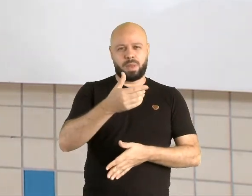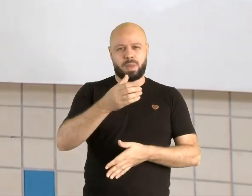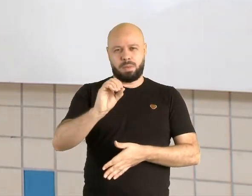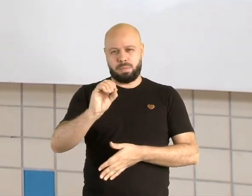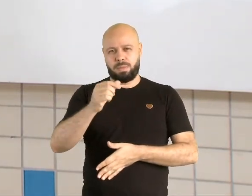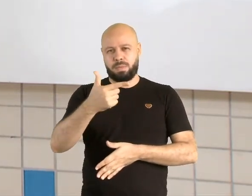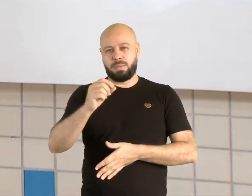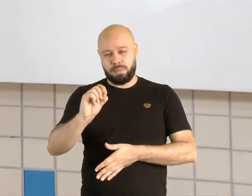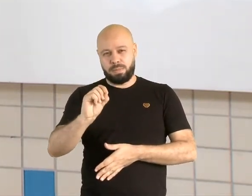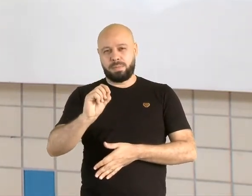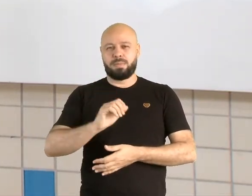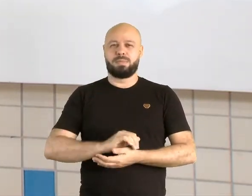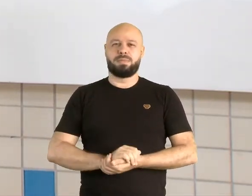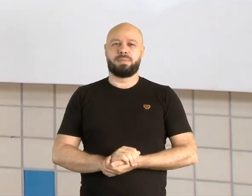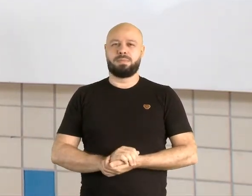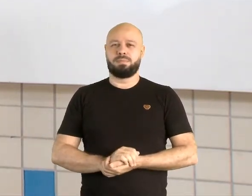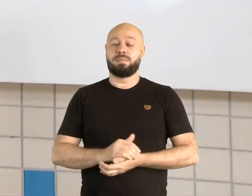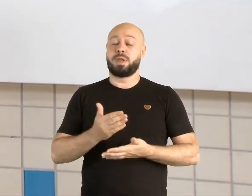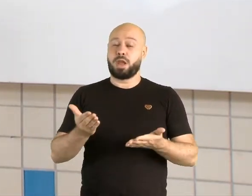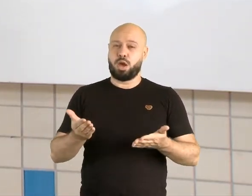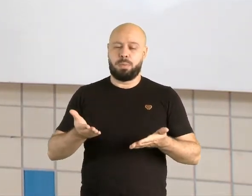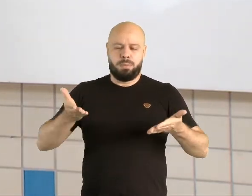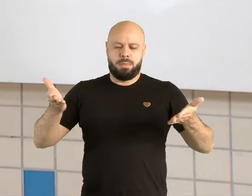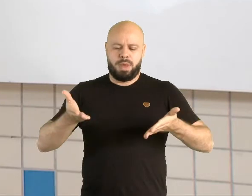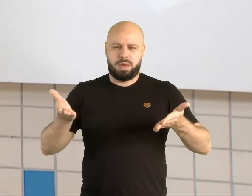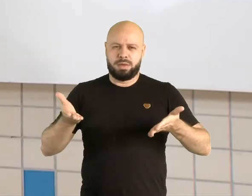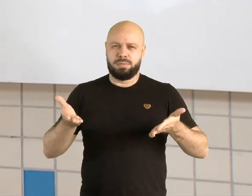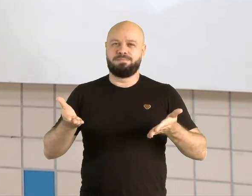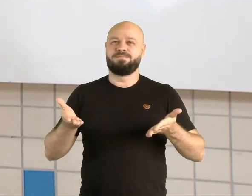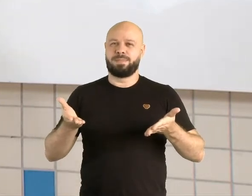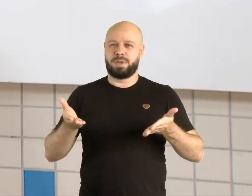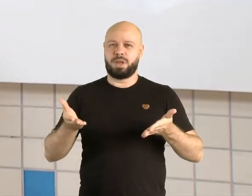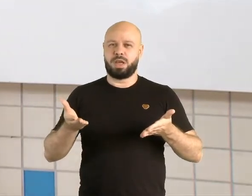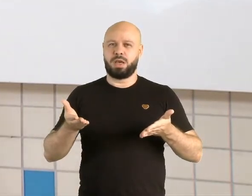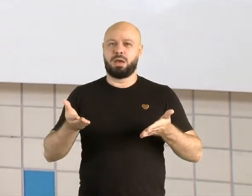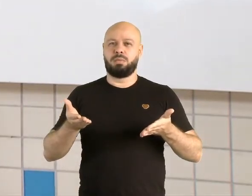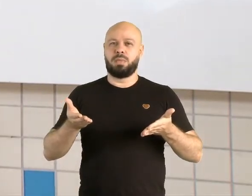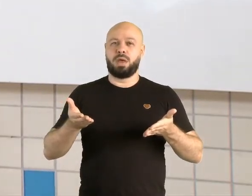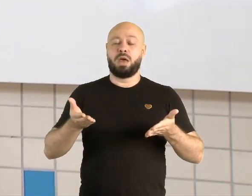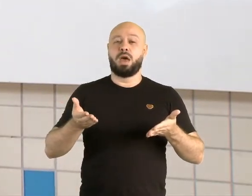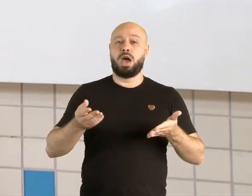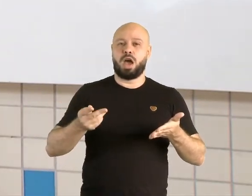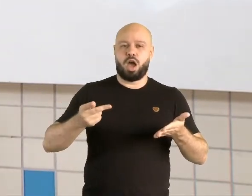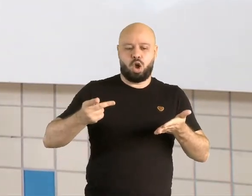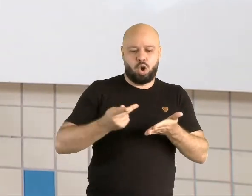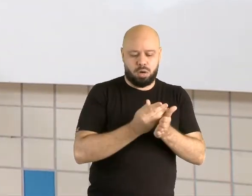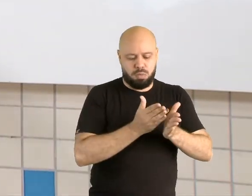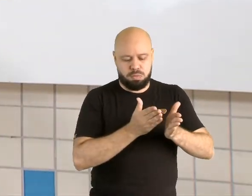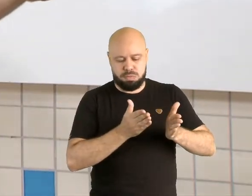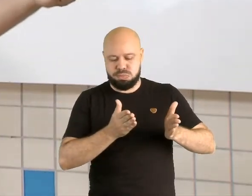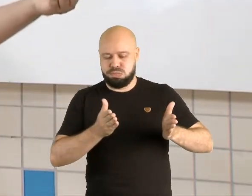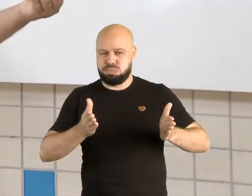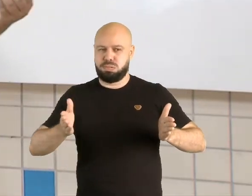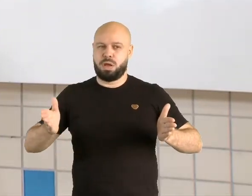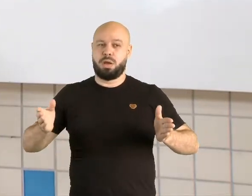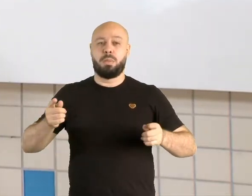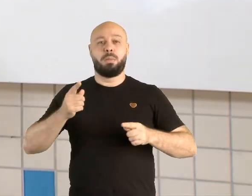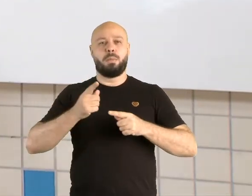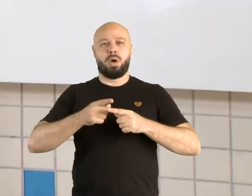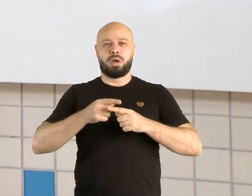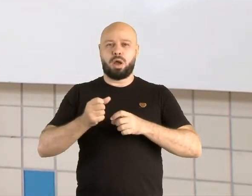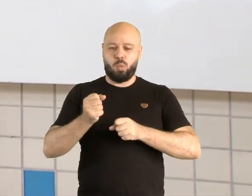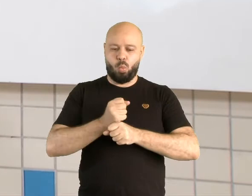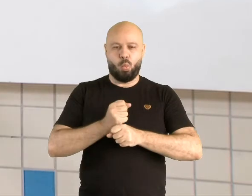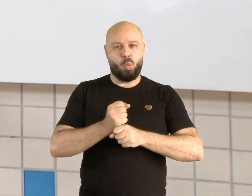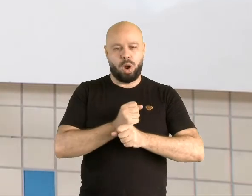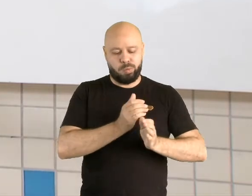né? Então, é presente, é algo que ainda está acontecendo, porque o ano ainda está